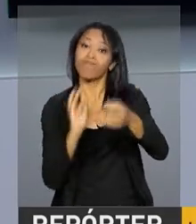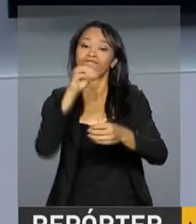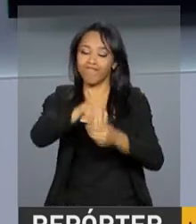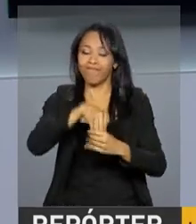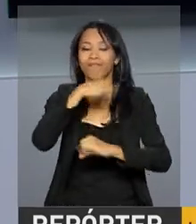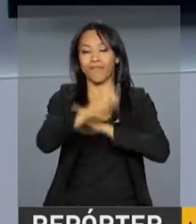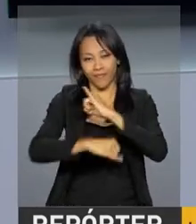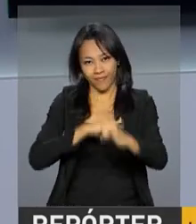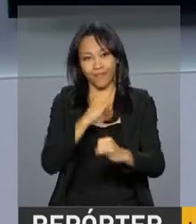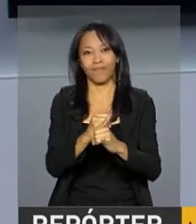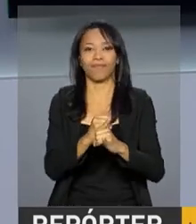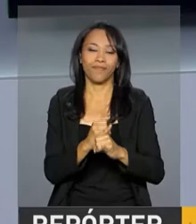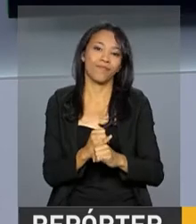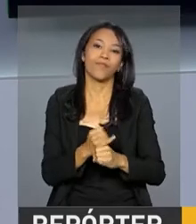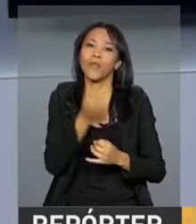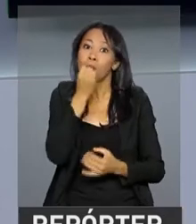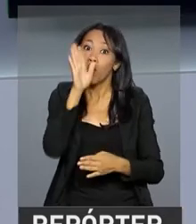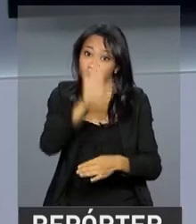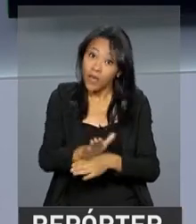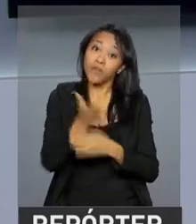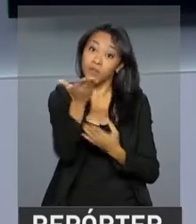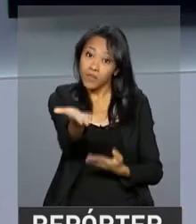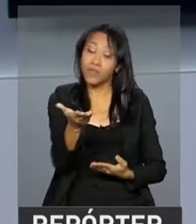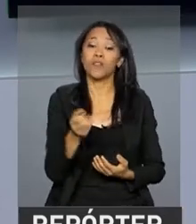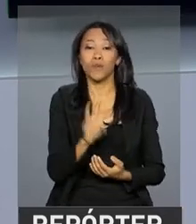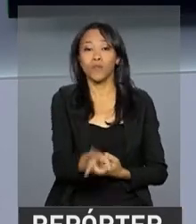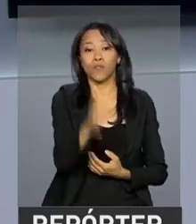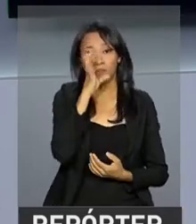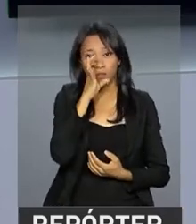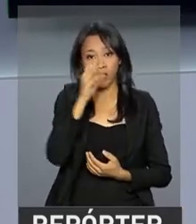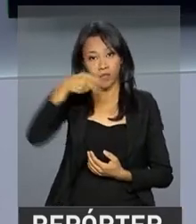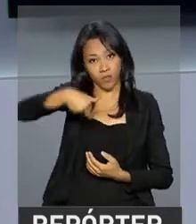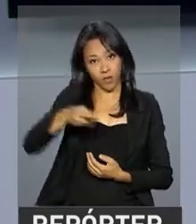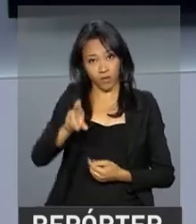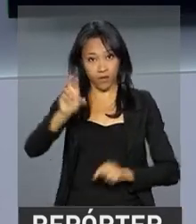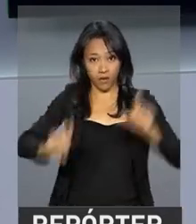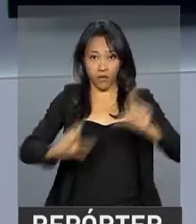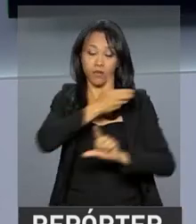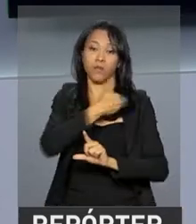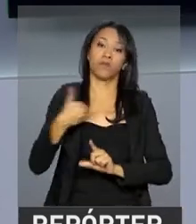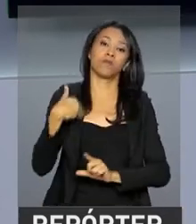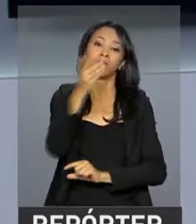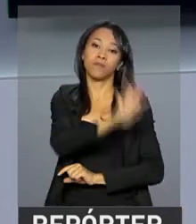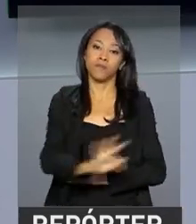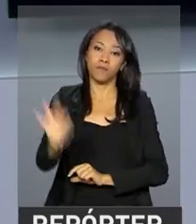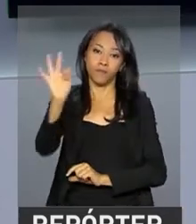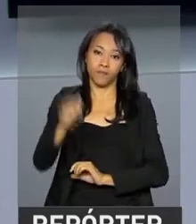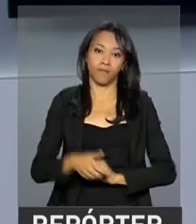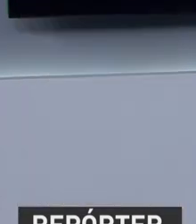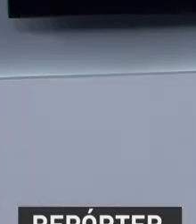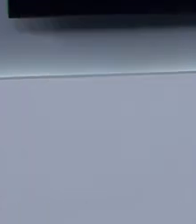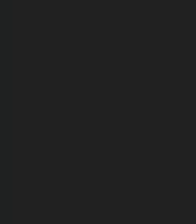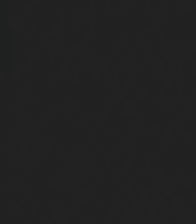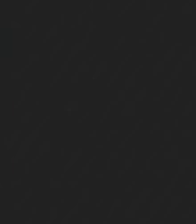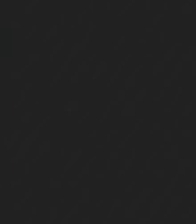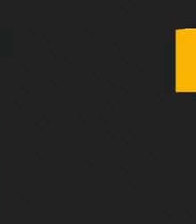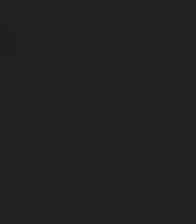nossa página na internet uma boa tarde pra você continue com a gente na nbr a tv do governo federal